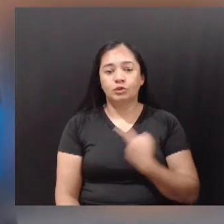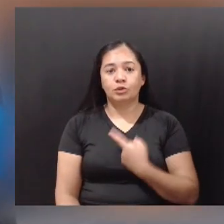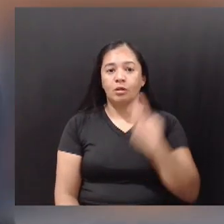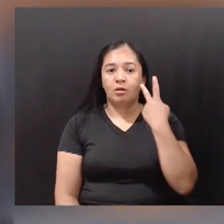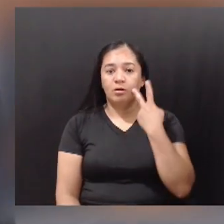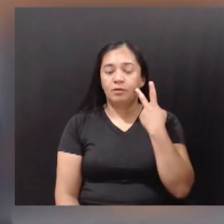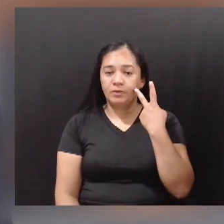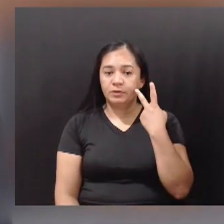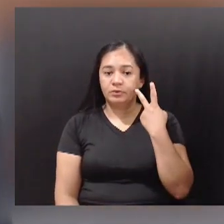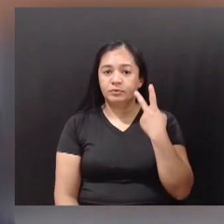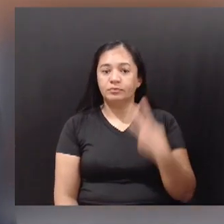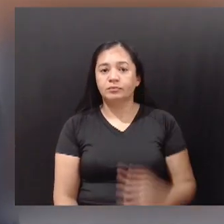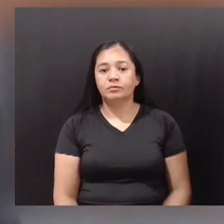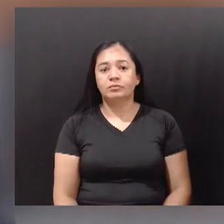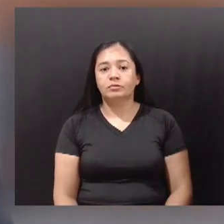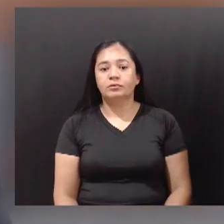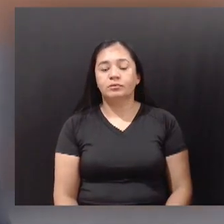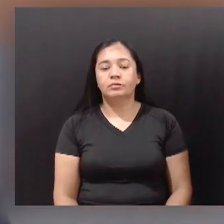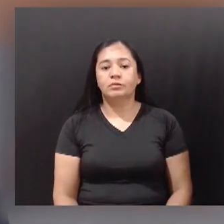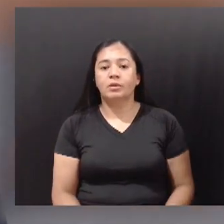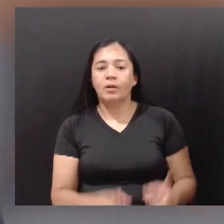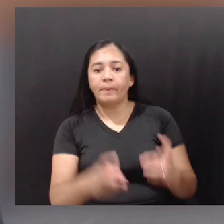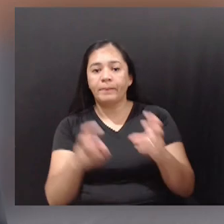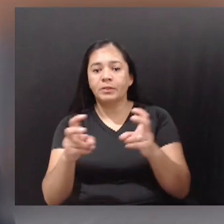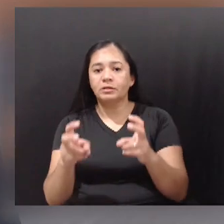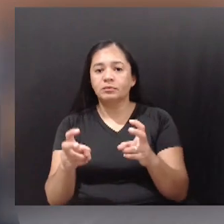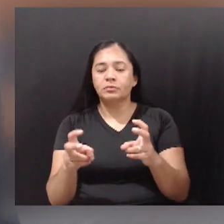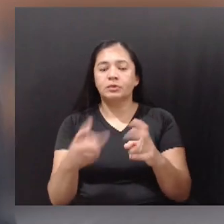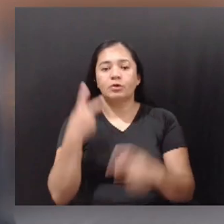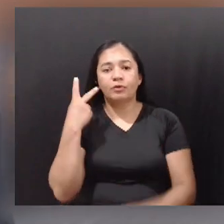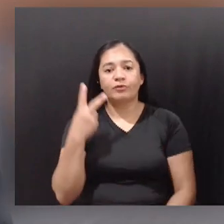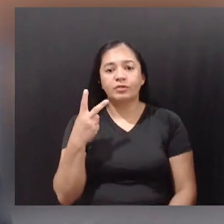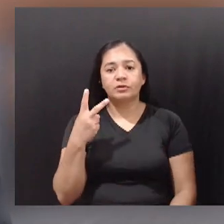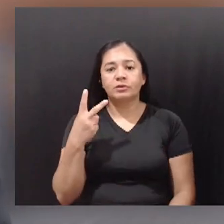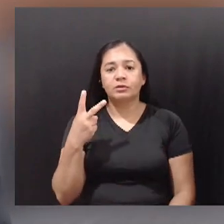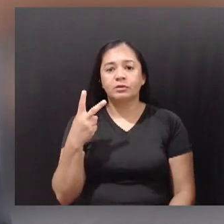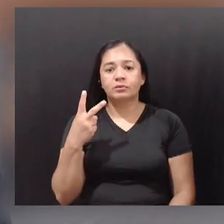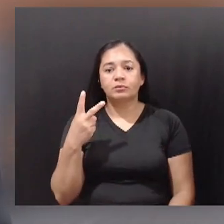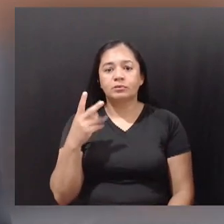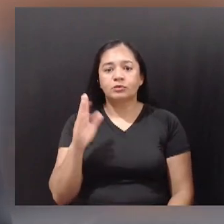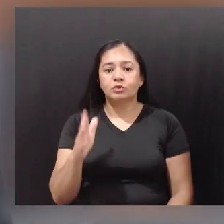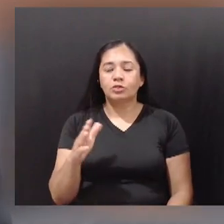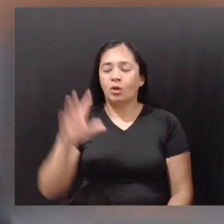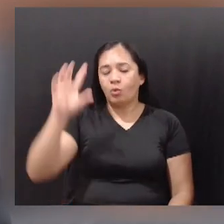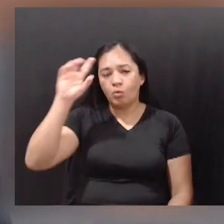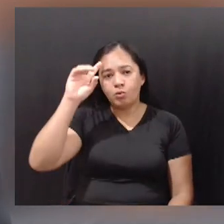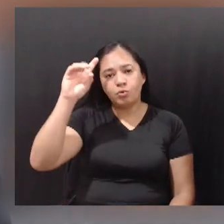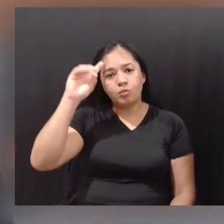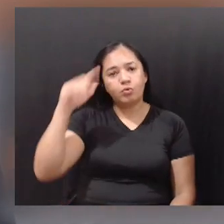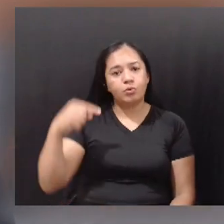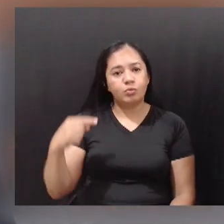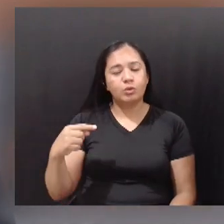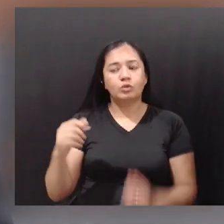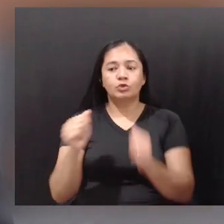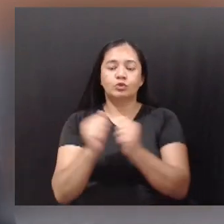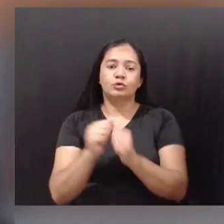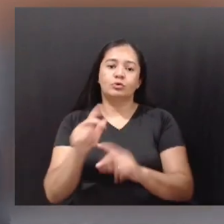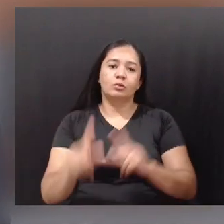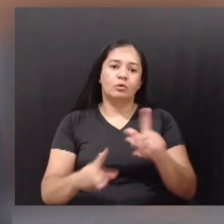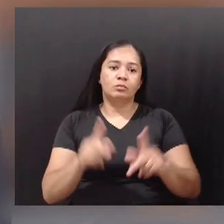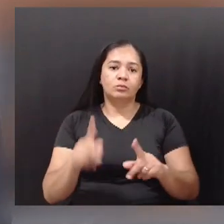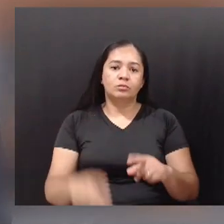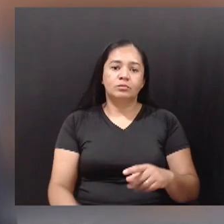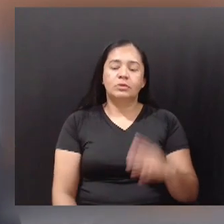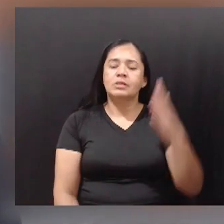têm os redutos eleitorais e os vereadores são quem está no dia a dia com a população. Então ele sabe